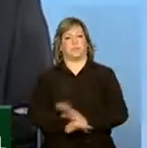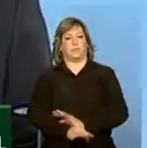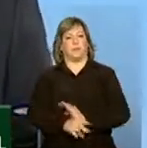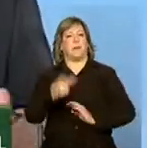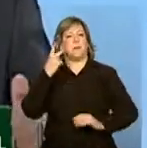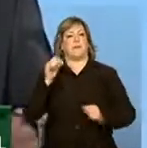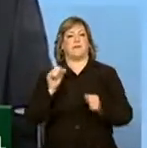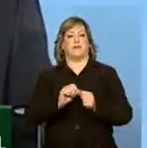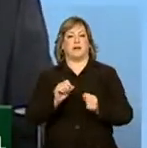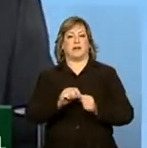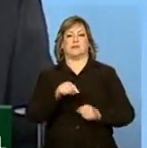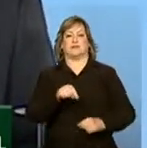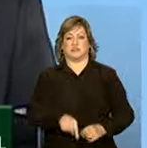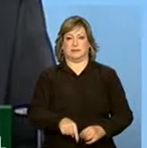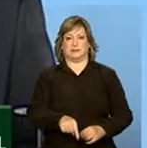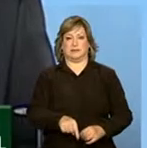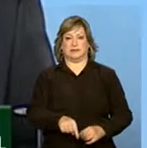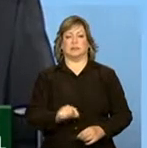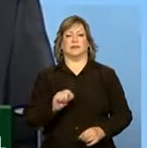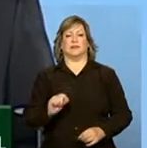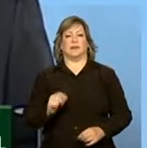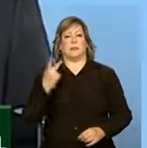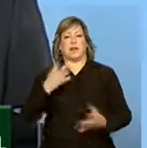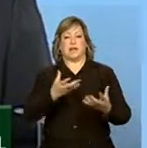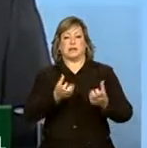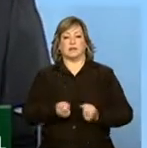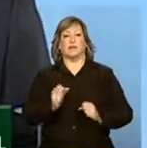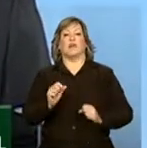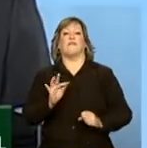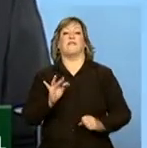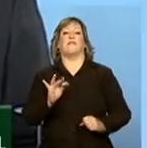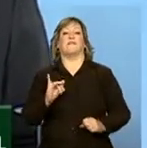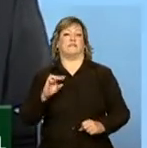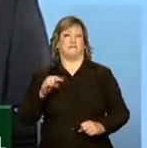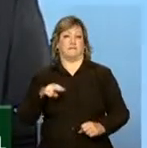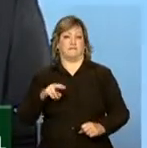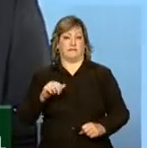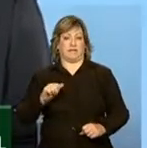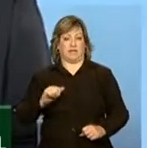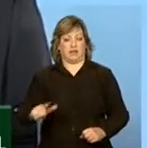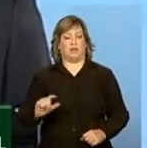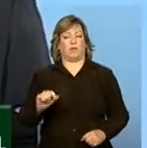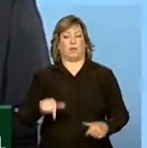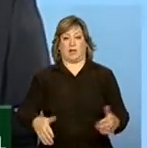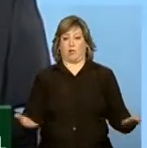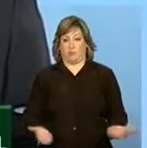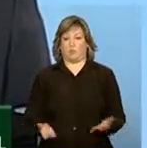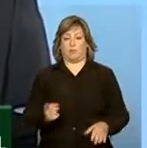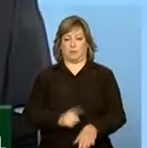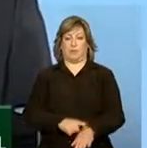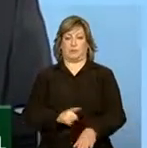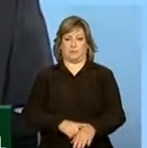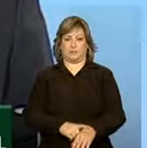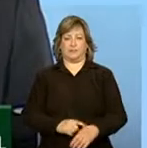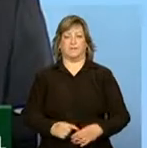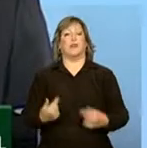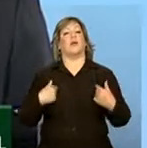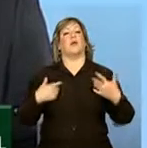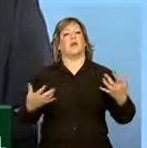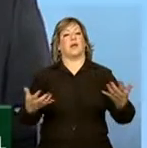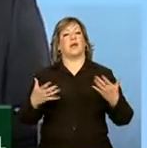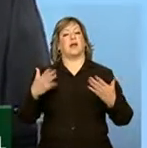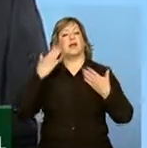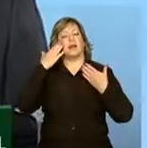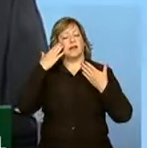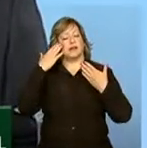ser submetido à adoção final neste momento. Eu quero